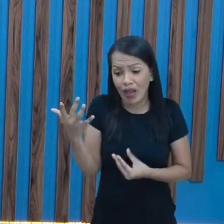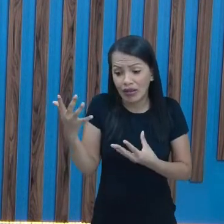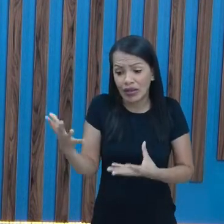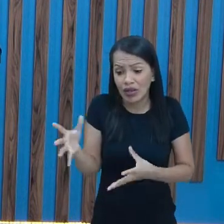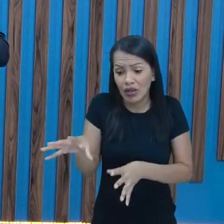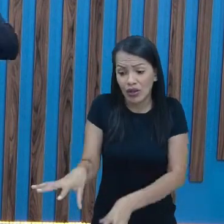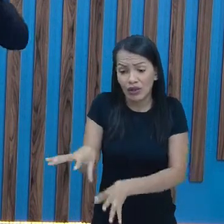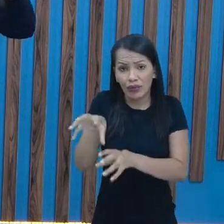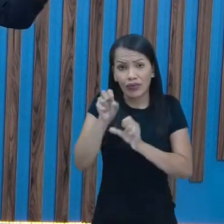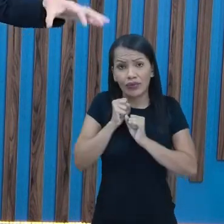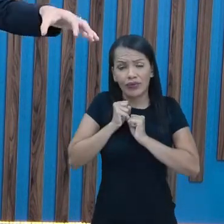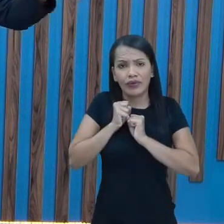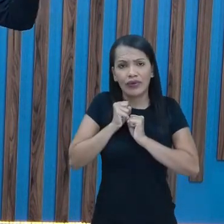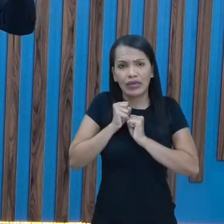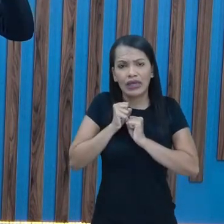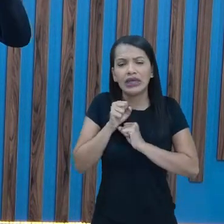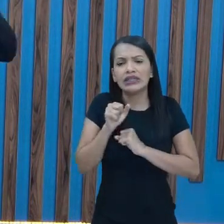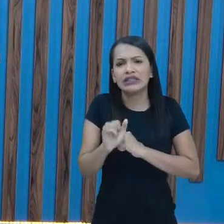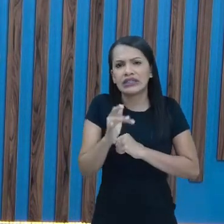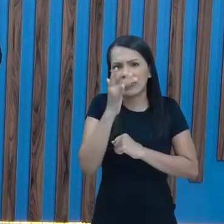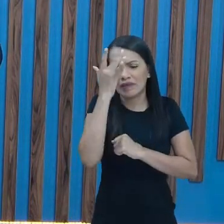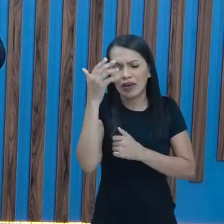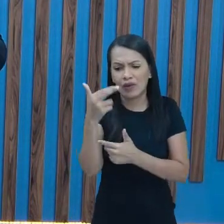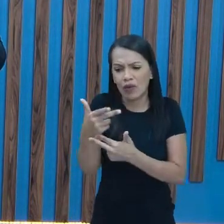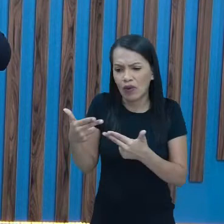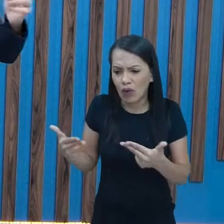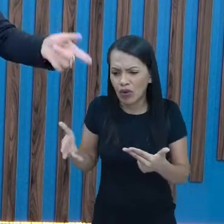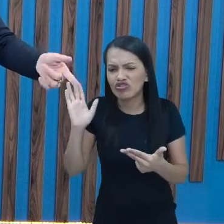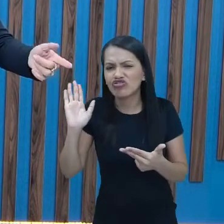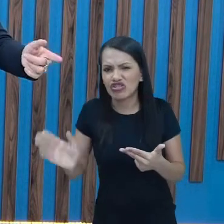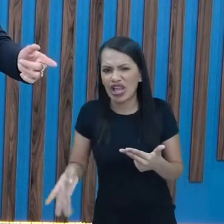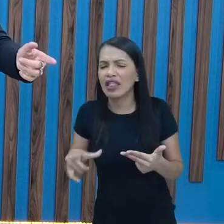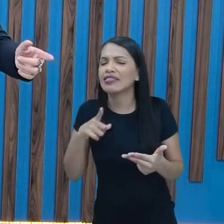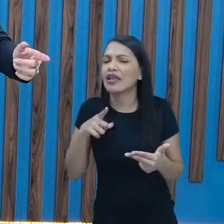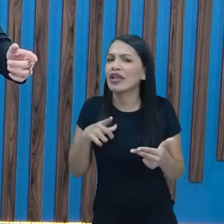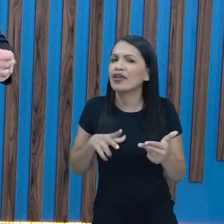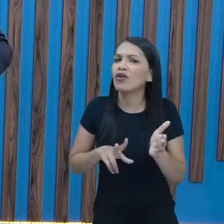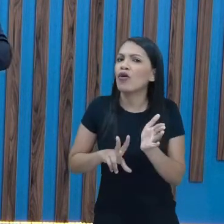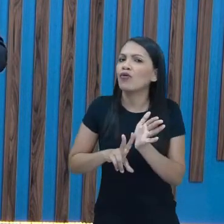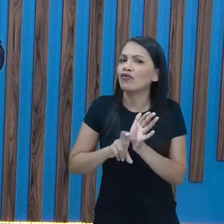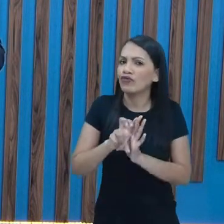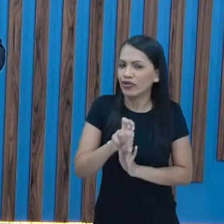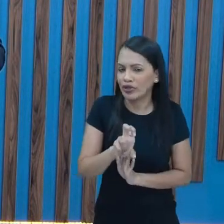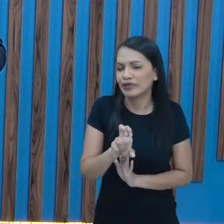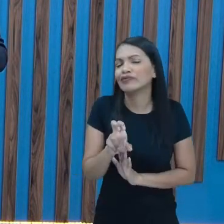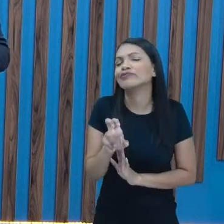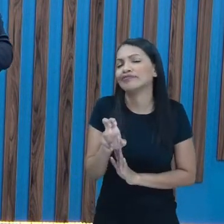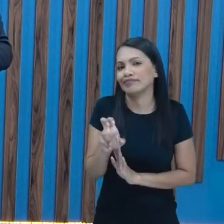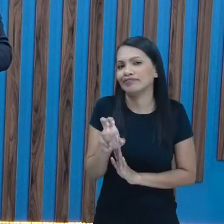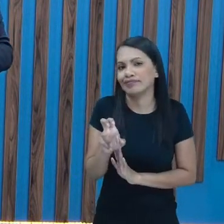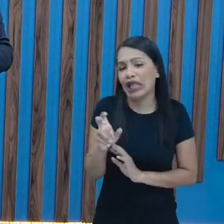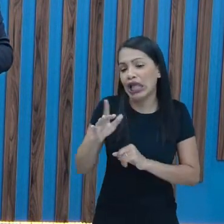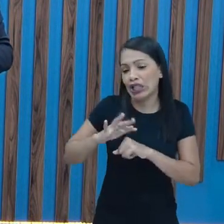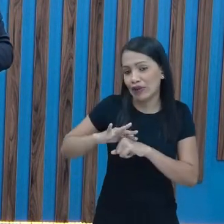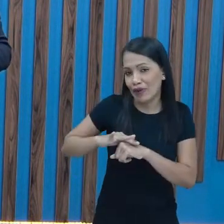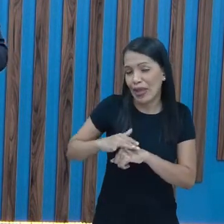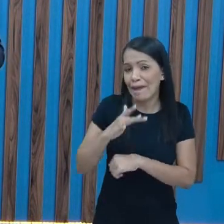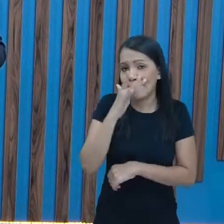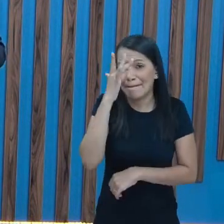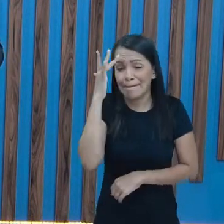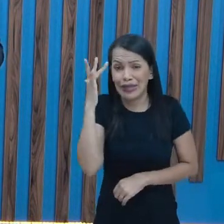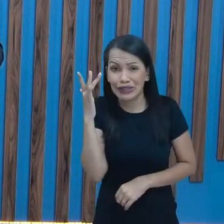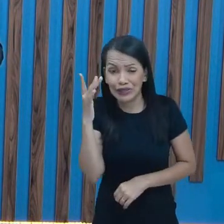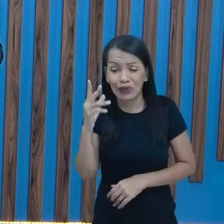Pega se você tocar em alguma coisa que já esteja contaminado, tá? Então, alguém que esteja com